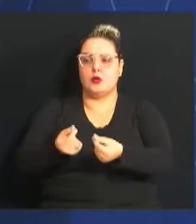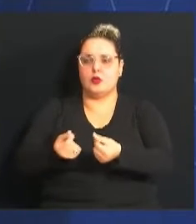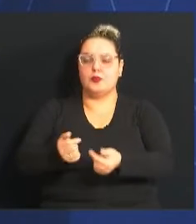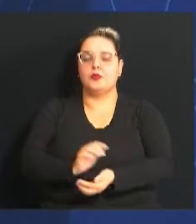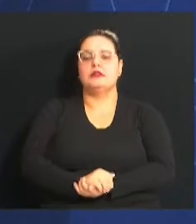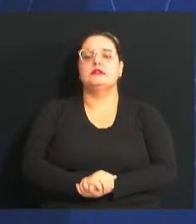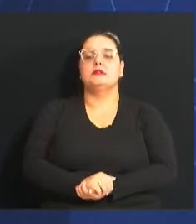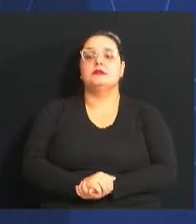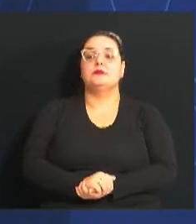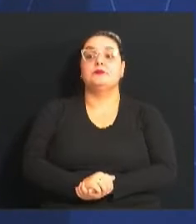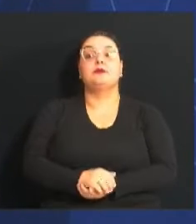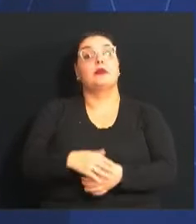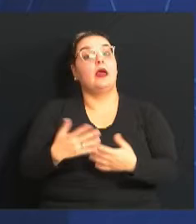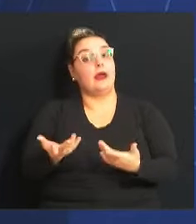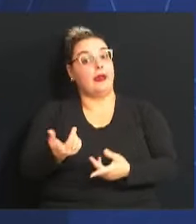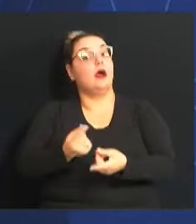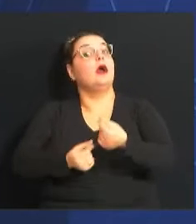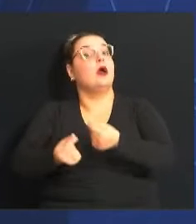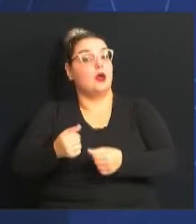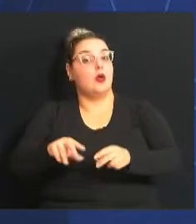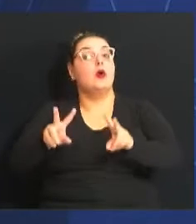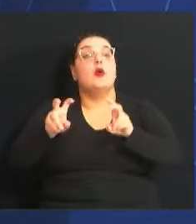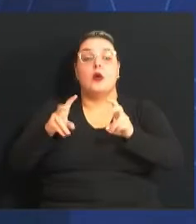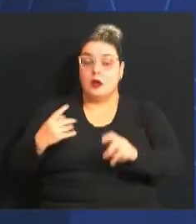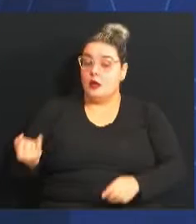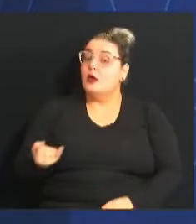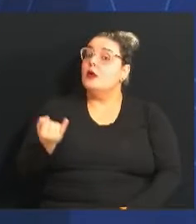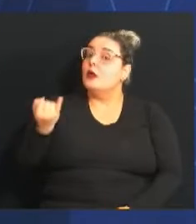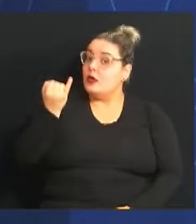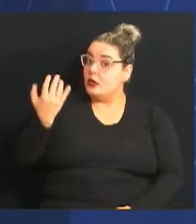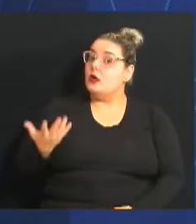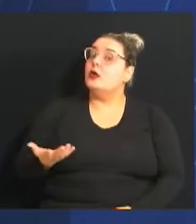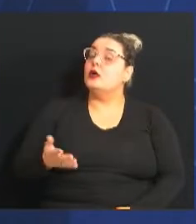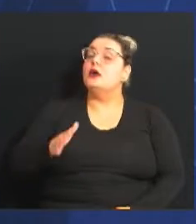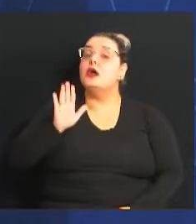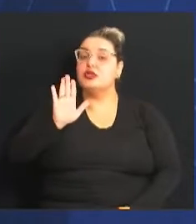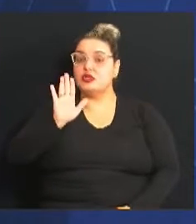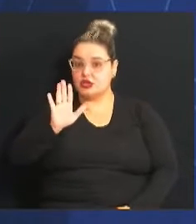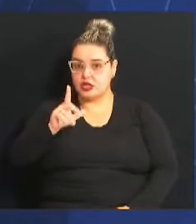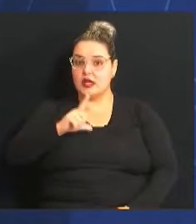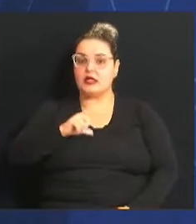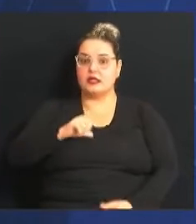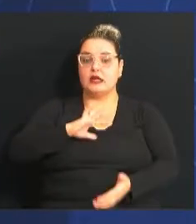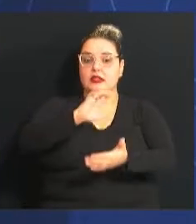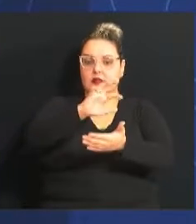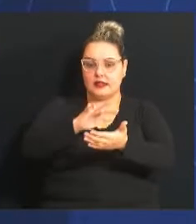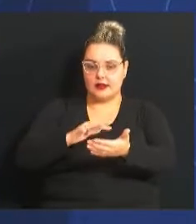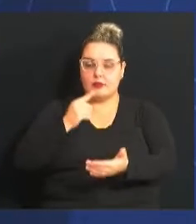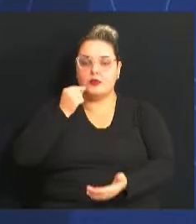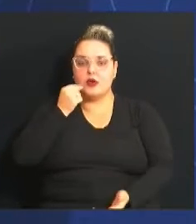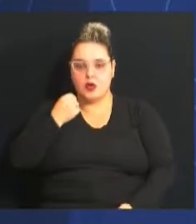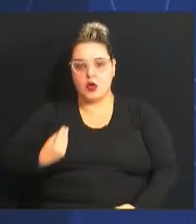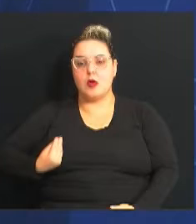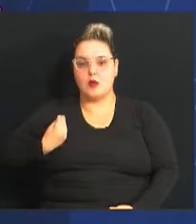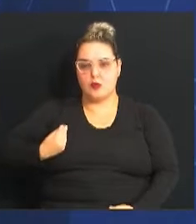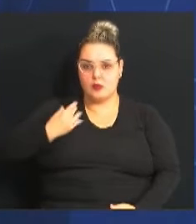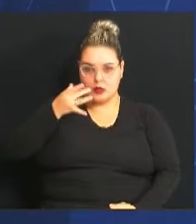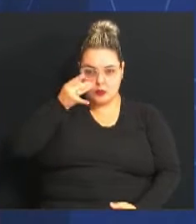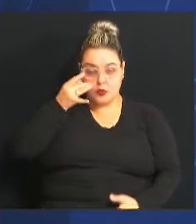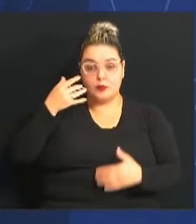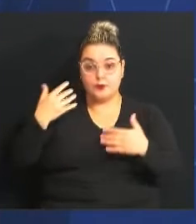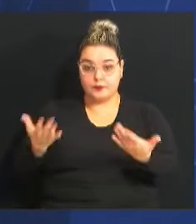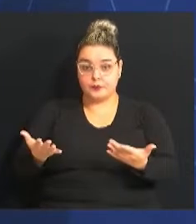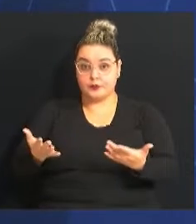A economia é sempre um assunto importante, então daqui a pouco tem o nosso quadro Na Ponta do Lápis ao vivo.